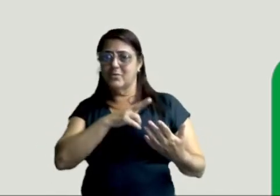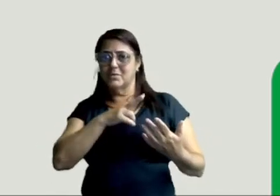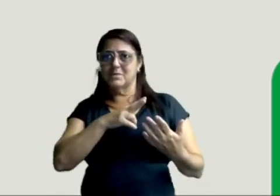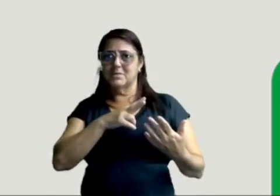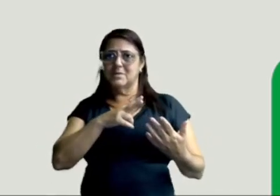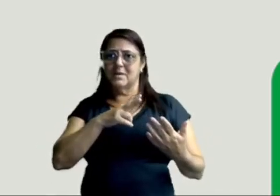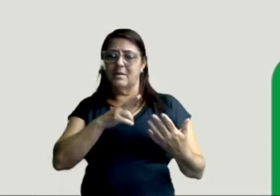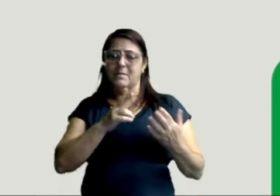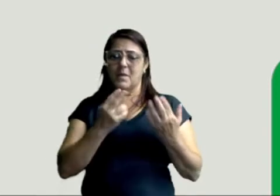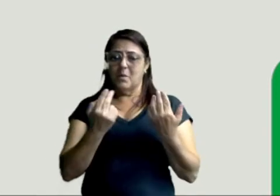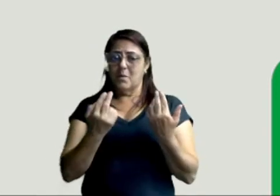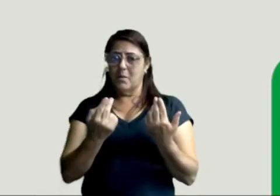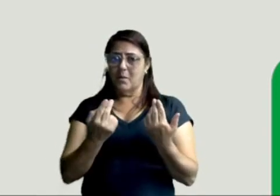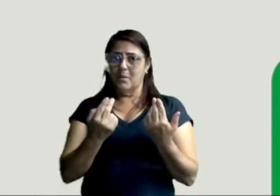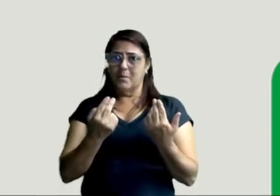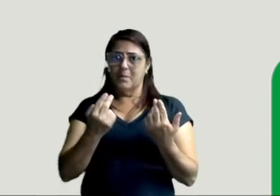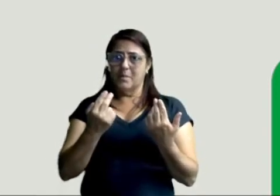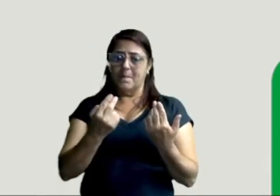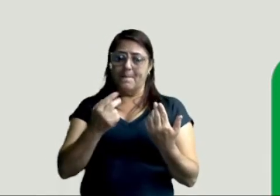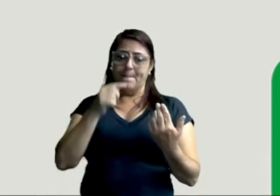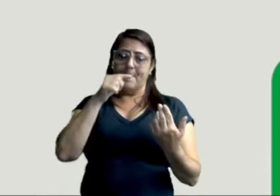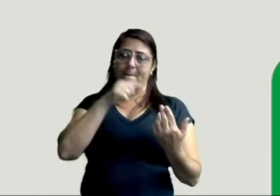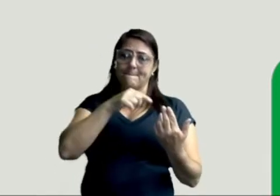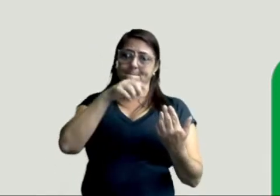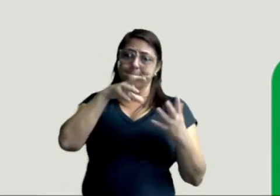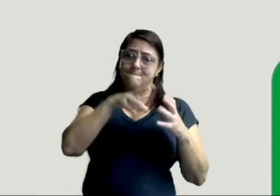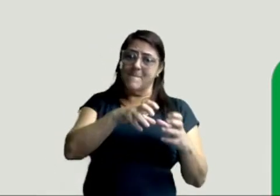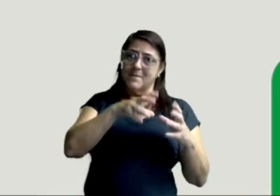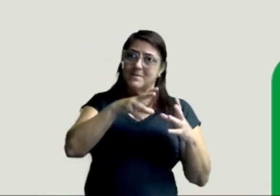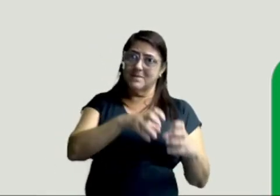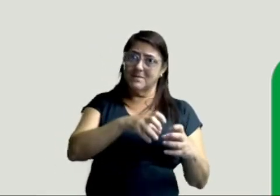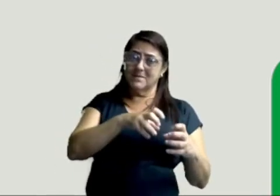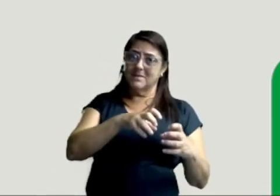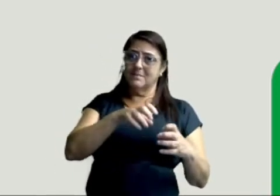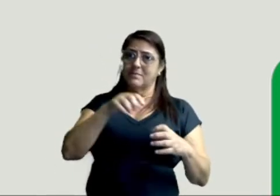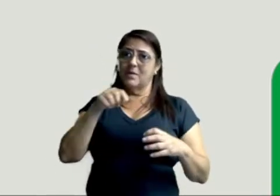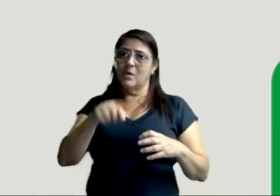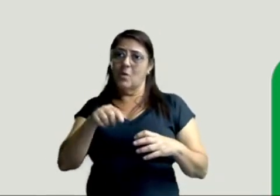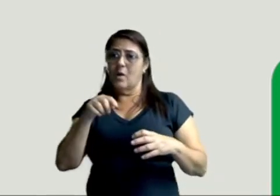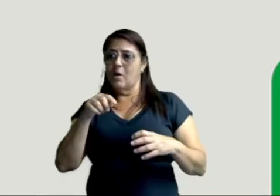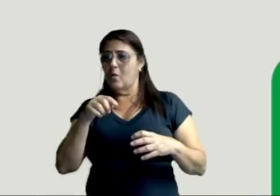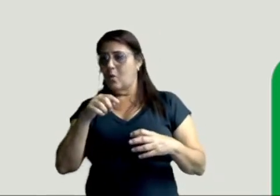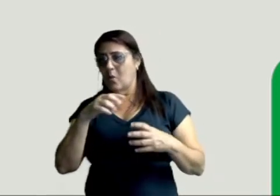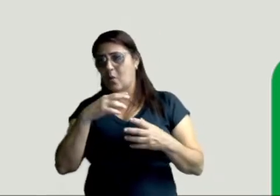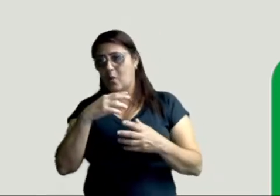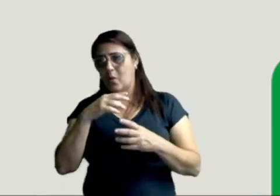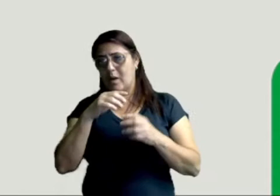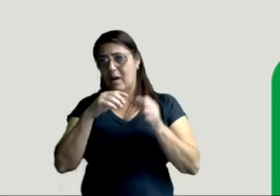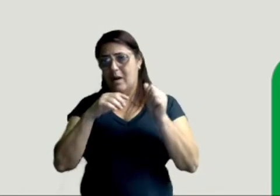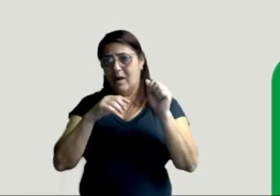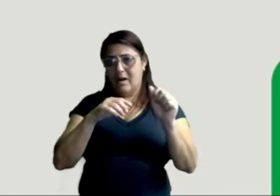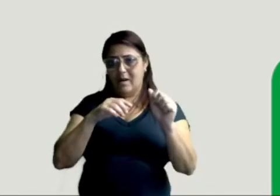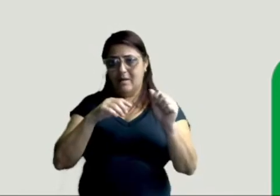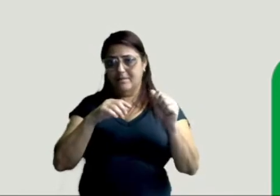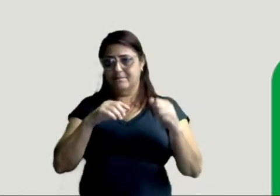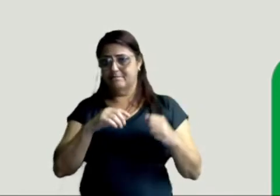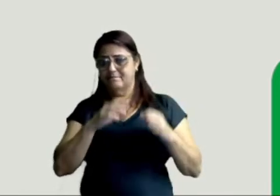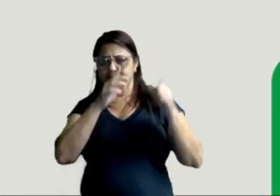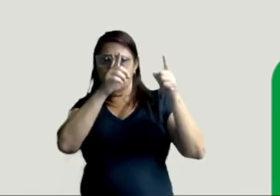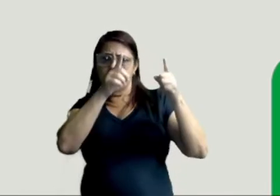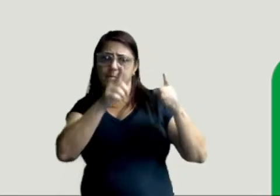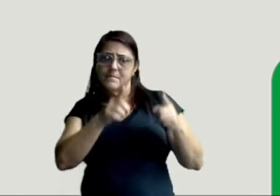entre a massa e o modo da força e da aceleração, ela é dada pela seguinte fórmula aqui, ó. Que é isso,